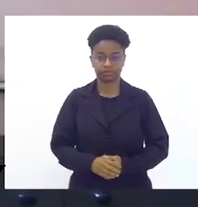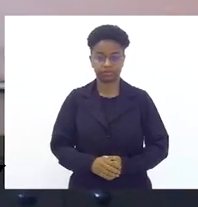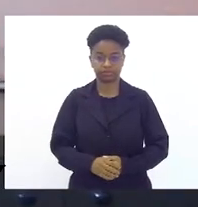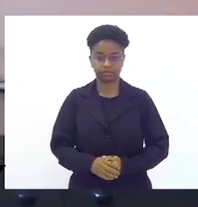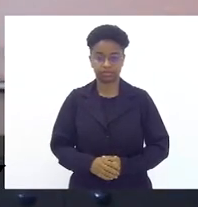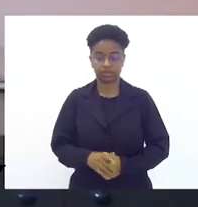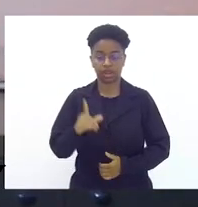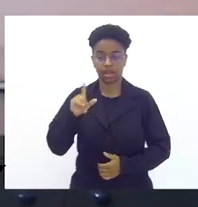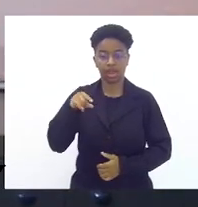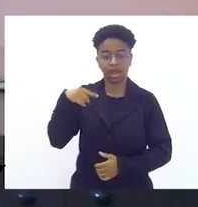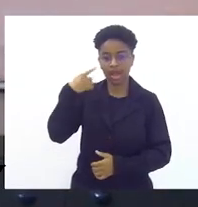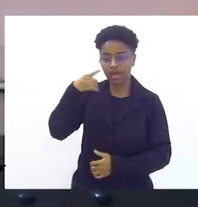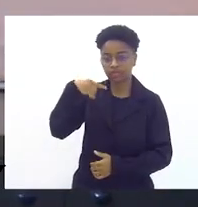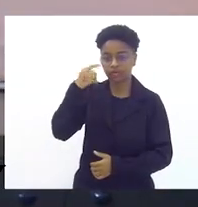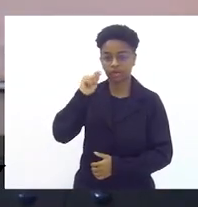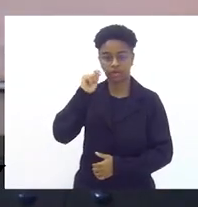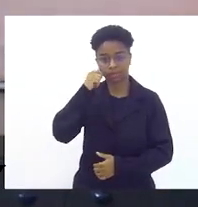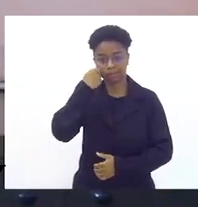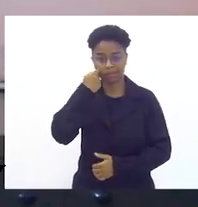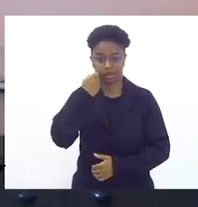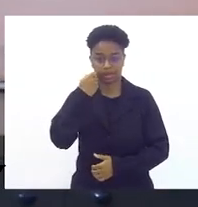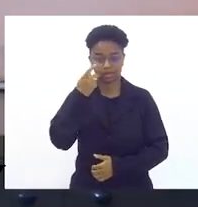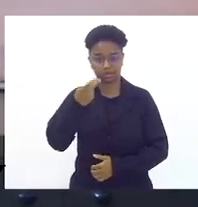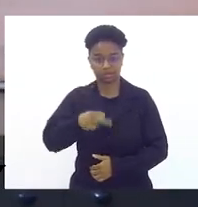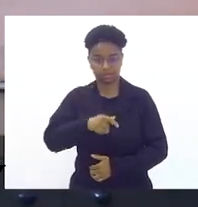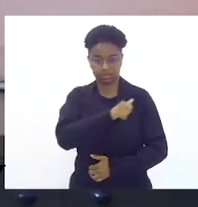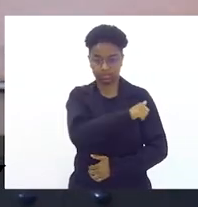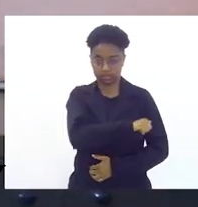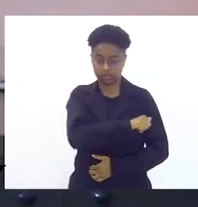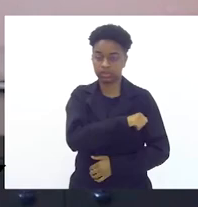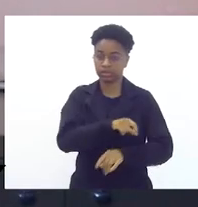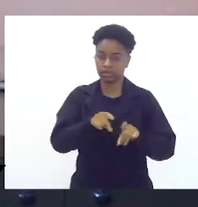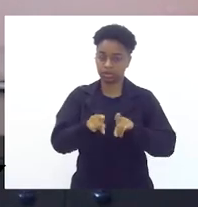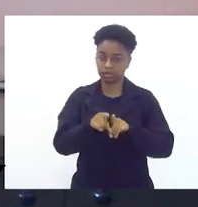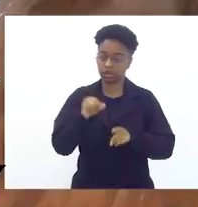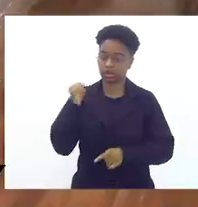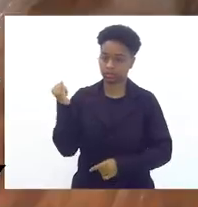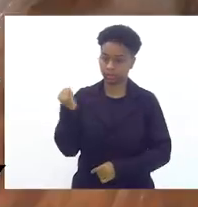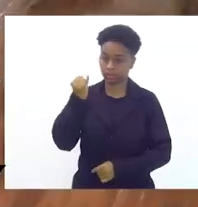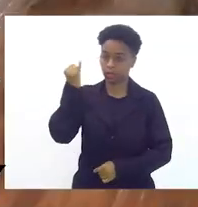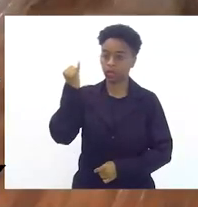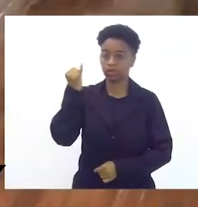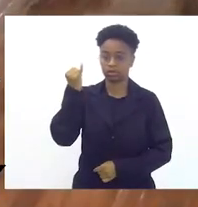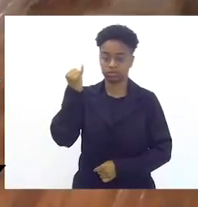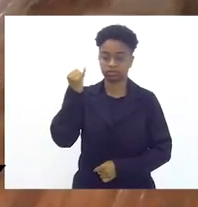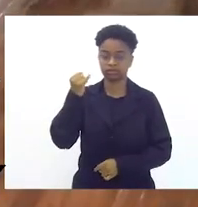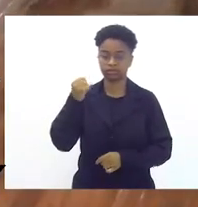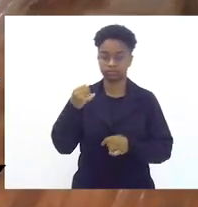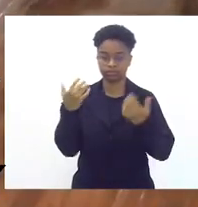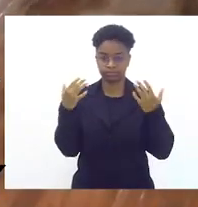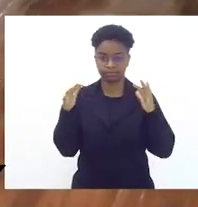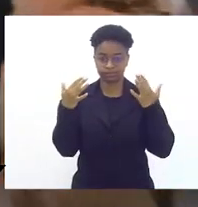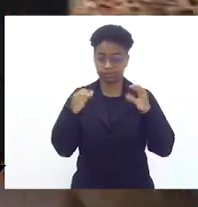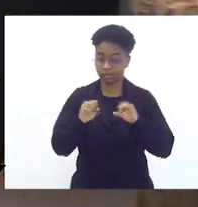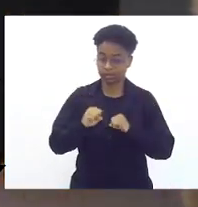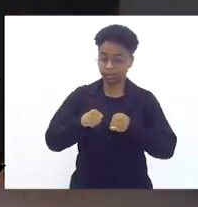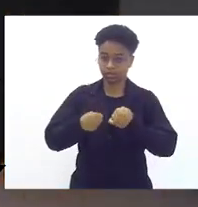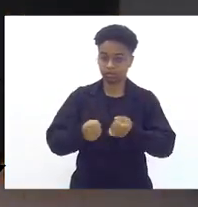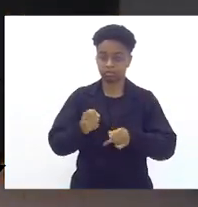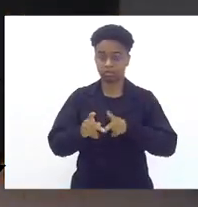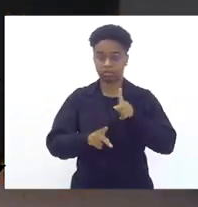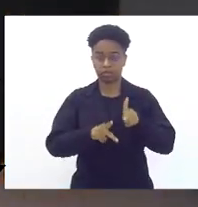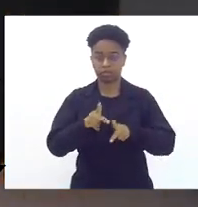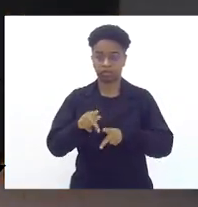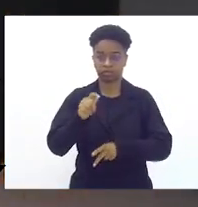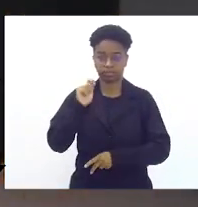da advocacia preta carioca muito importante também na defesa do Povo Preto